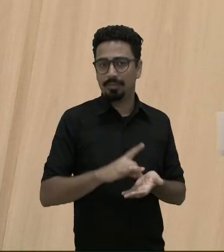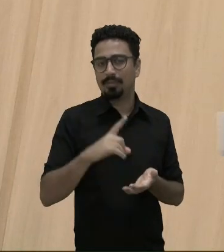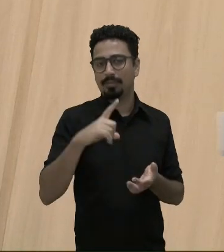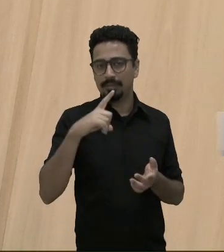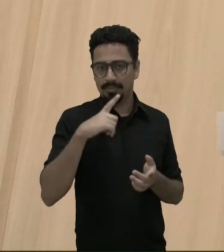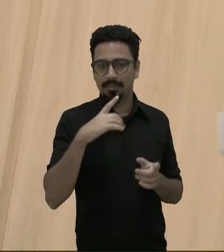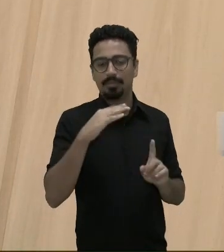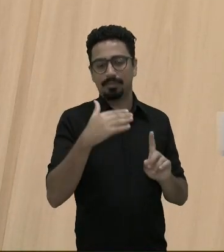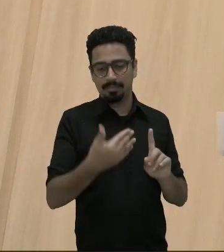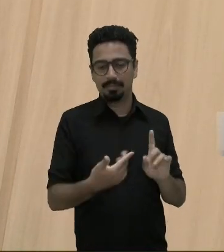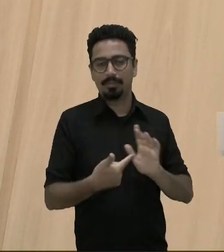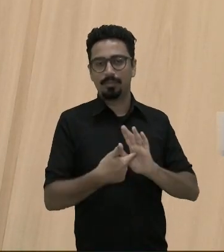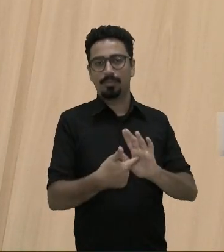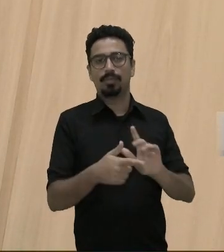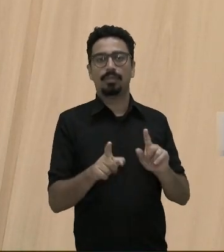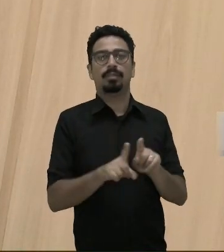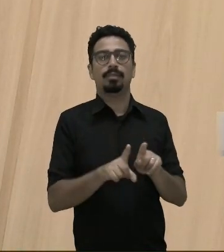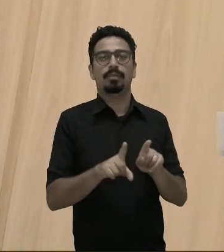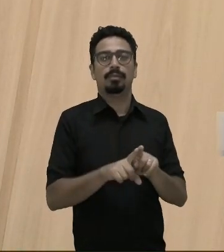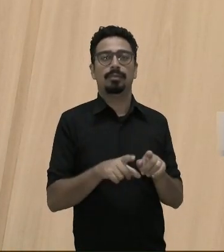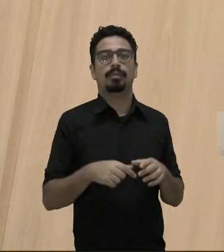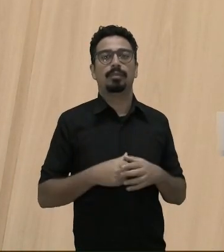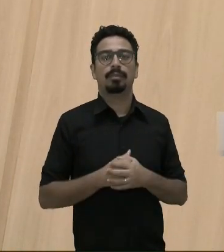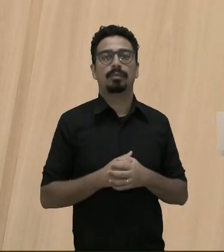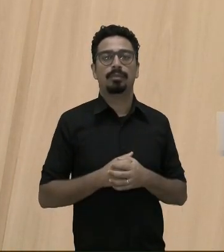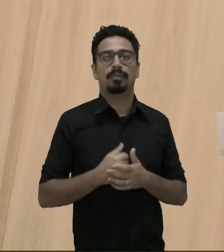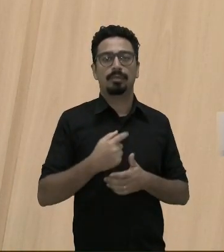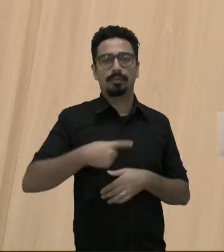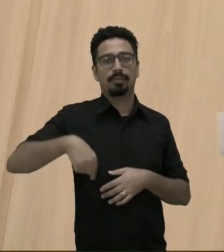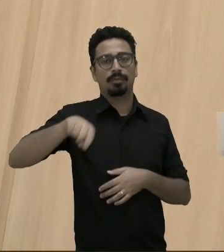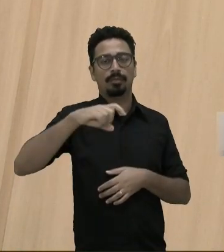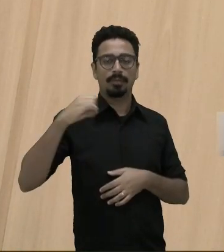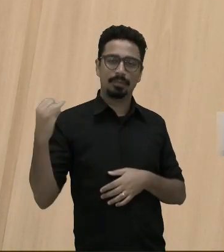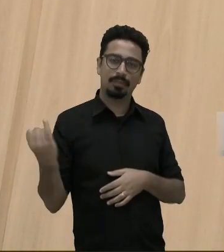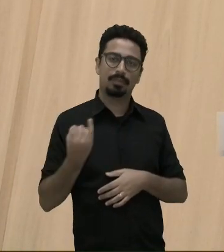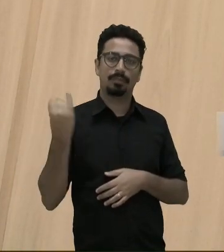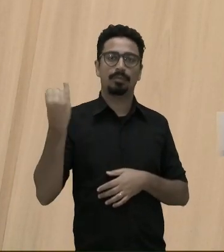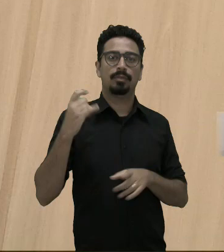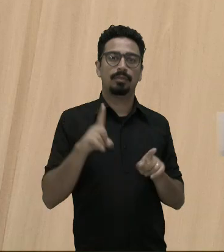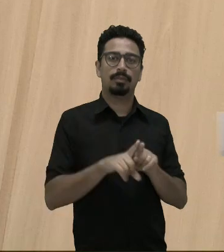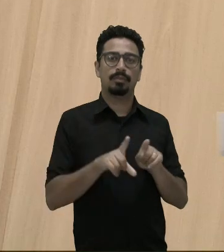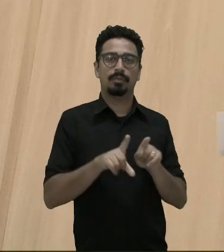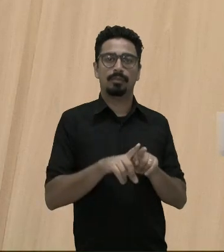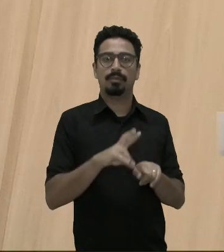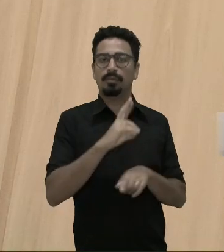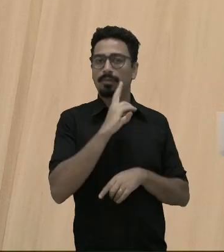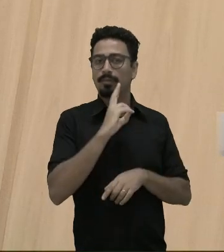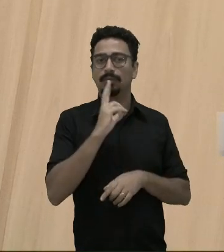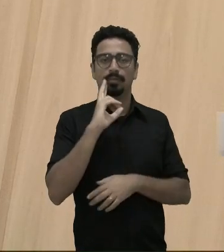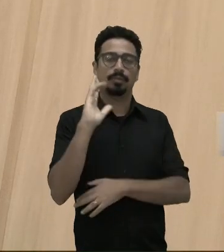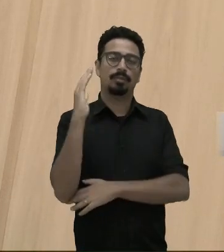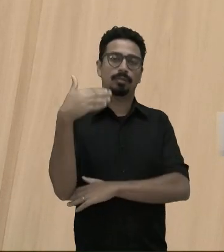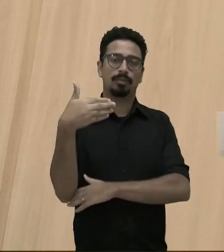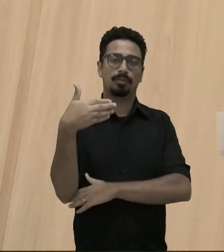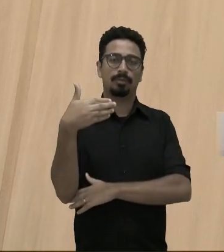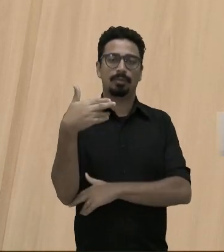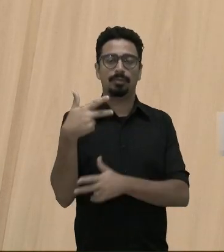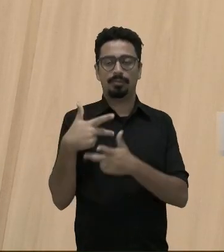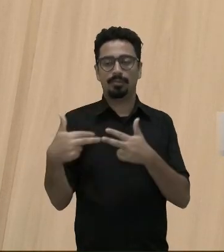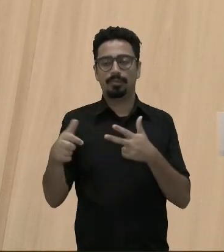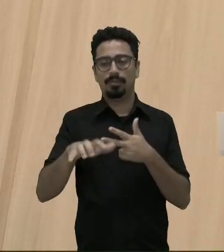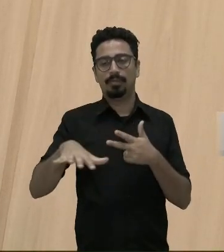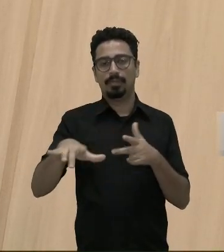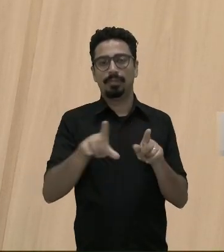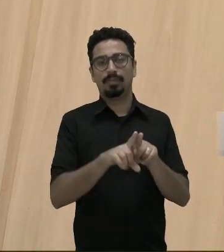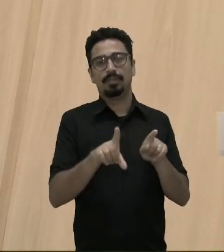tem que vir à tona, porque vocês são muito, muito importantes para o restaurante, hotéis e afins.